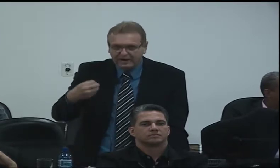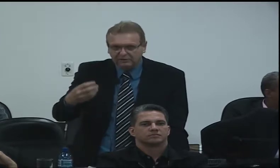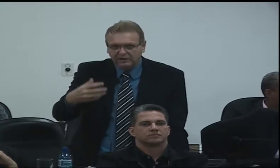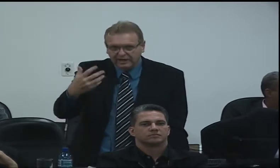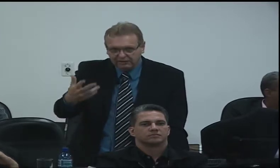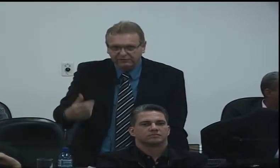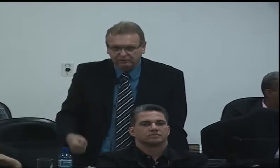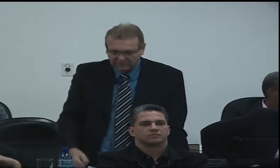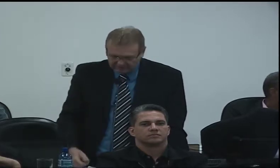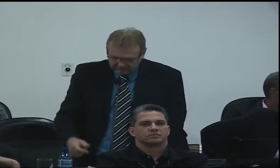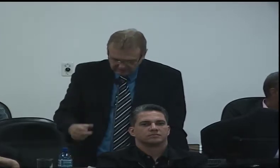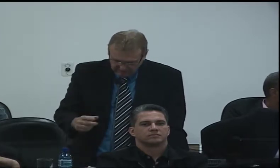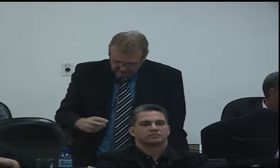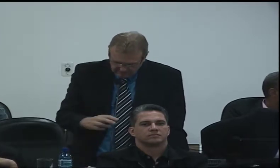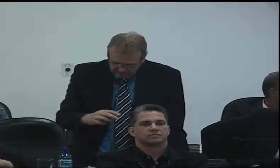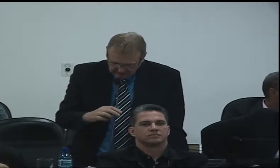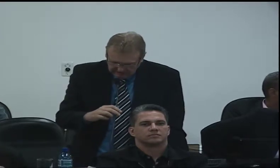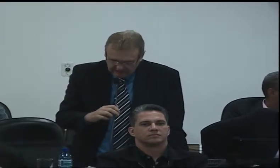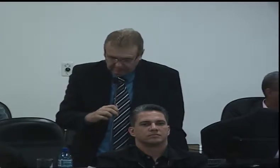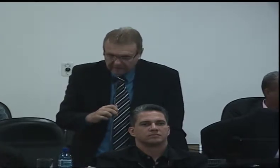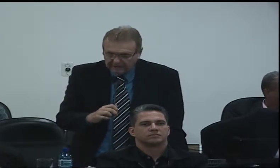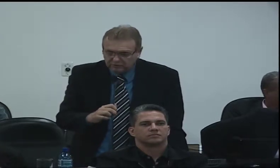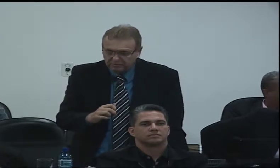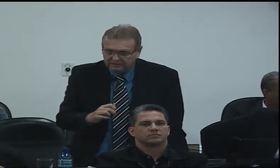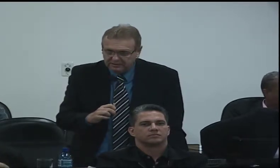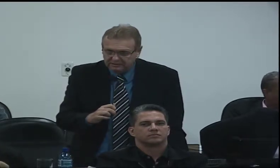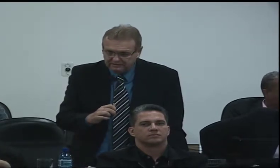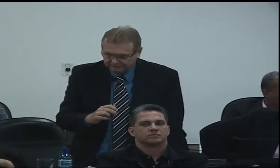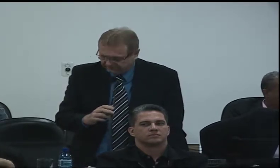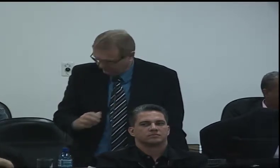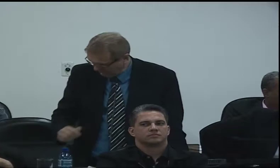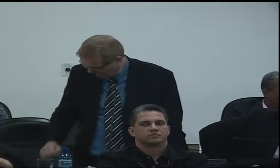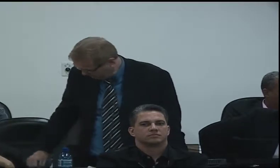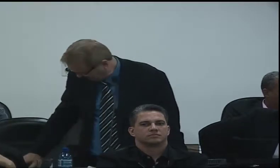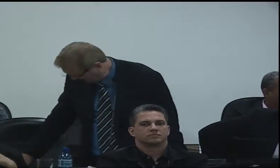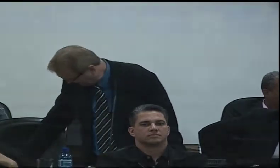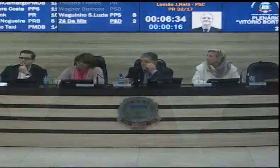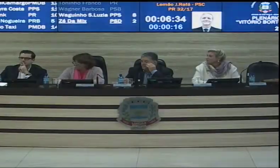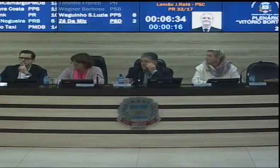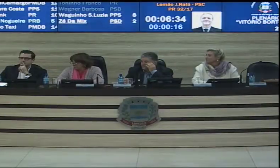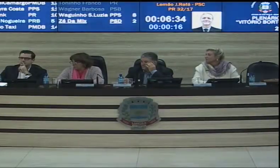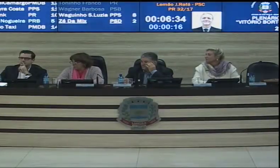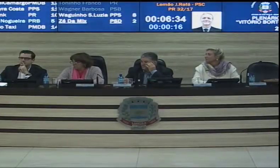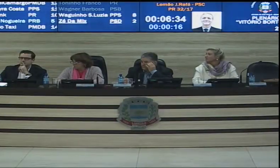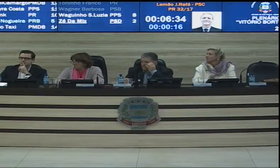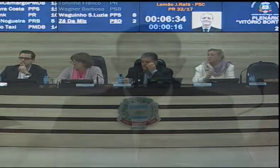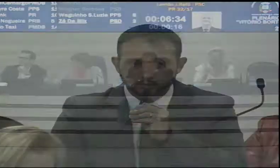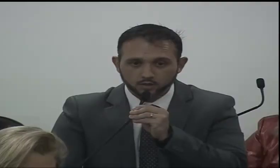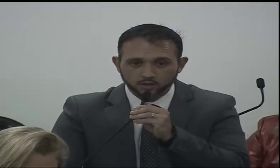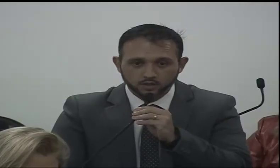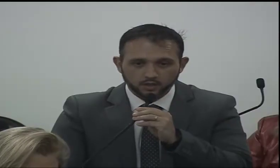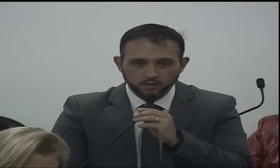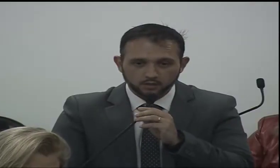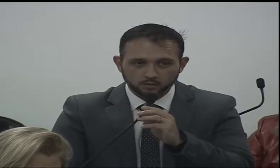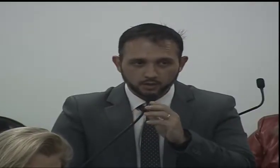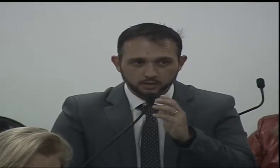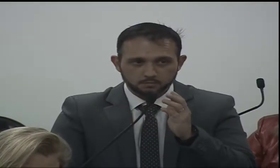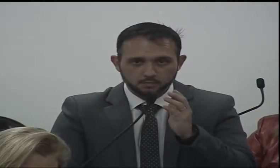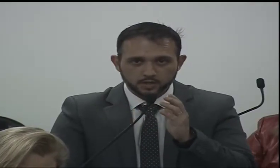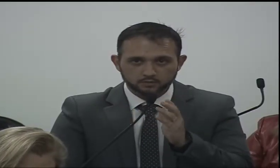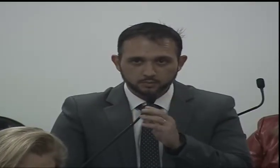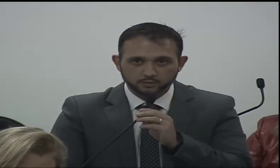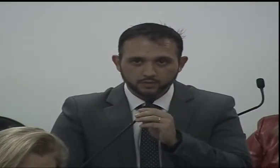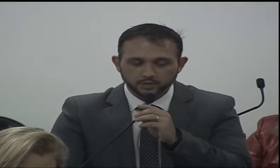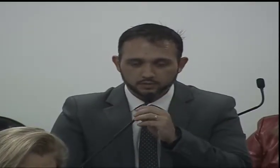superar tanta dificuldade obrigado senhor presidente muito bem lembrado vereador então aí